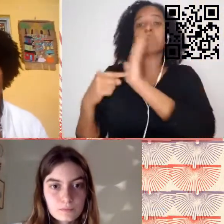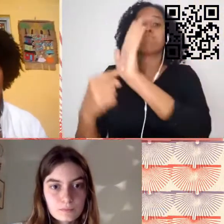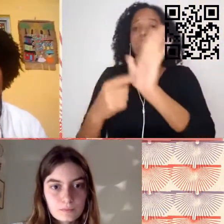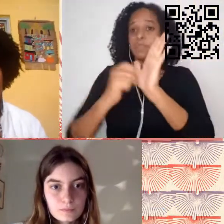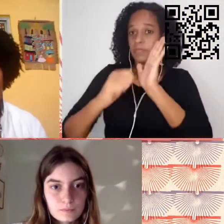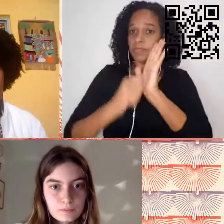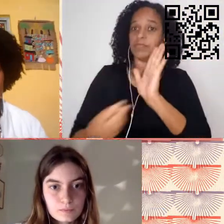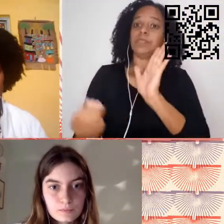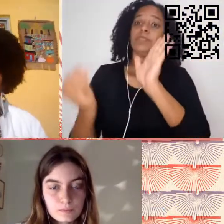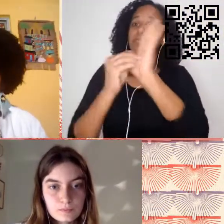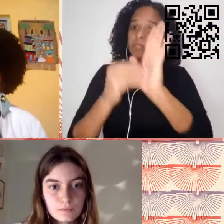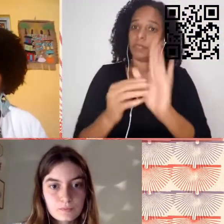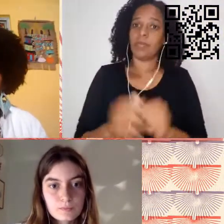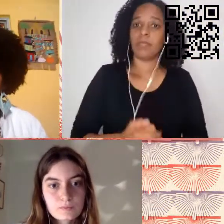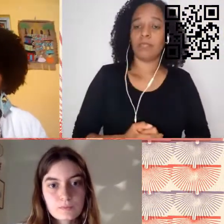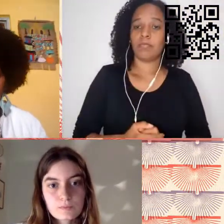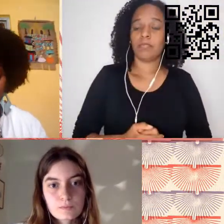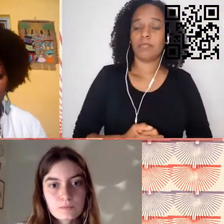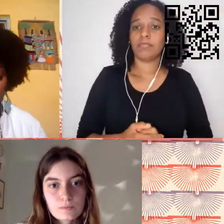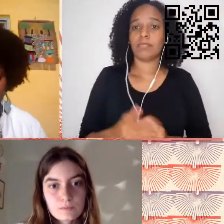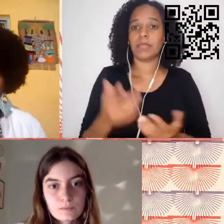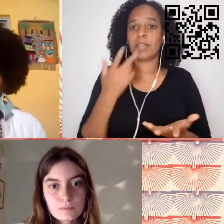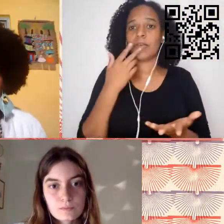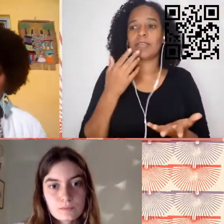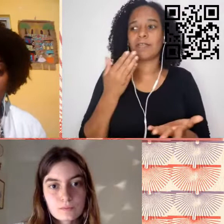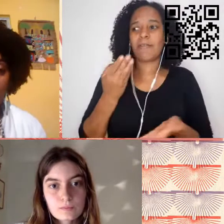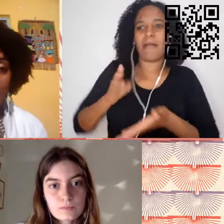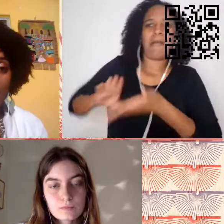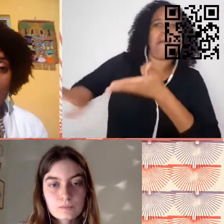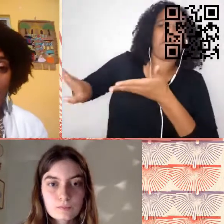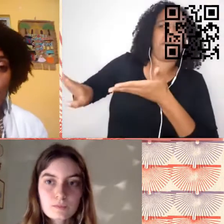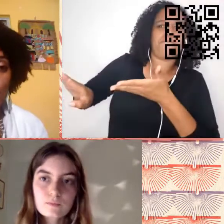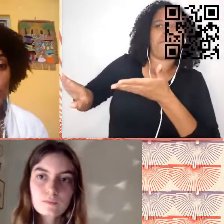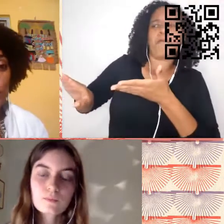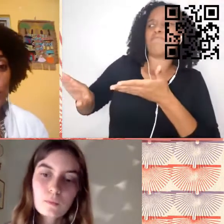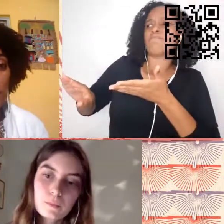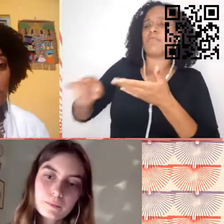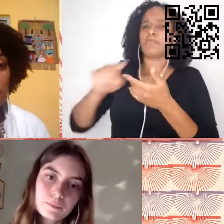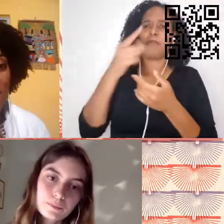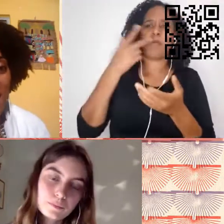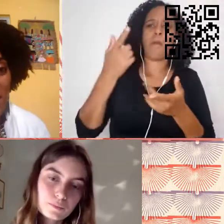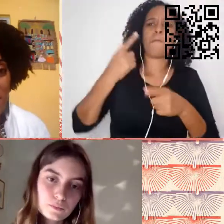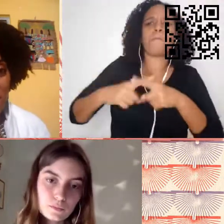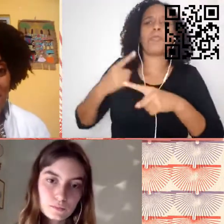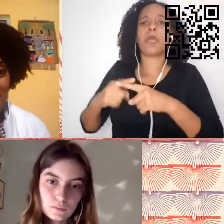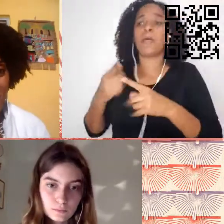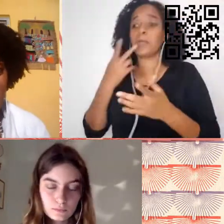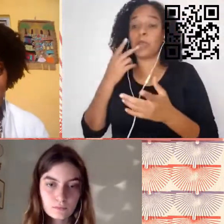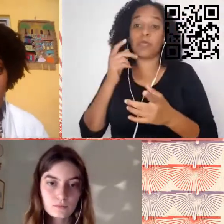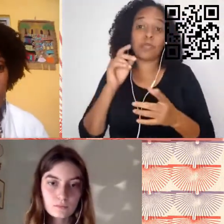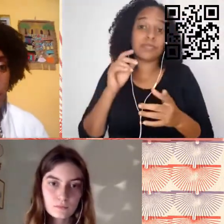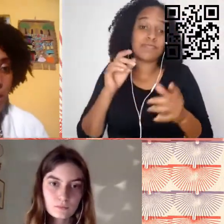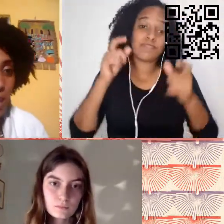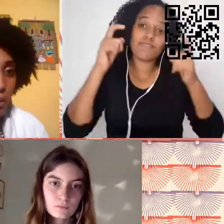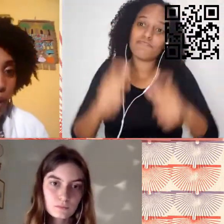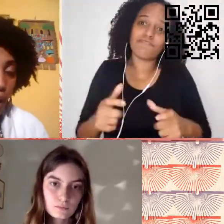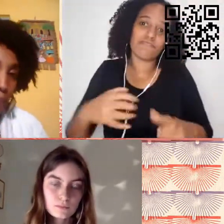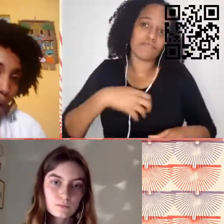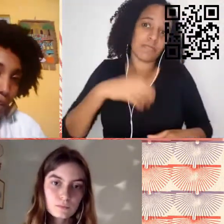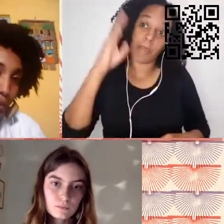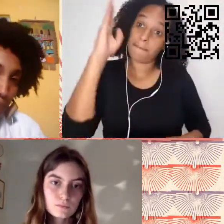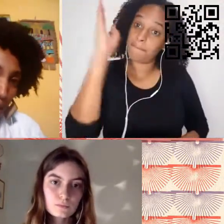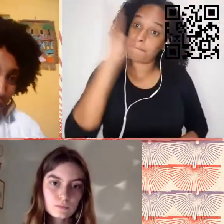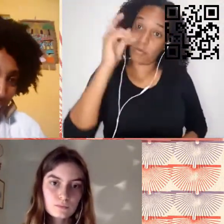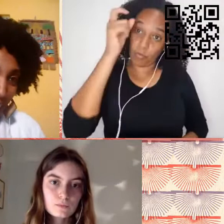que é marginal e literário é necessário ser falado, porque a nossa estrutura cultural, né, pensando em Brasil,